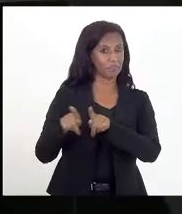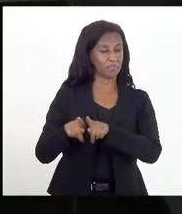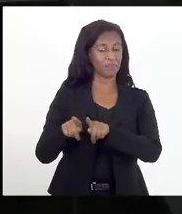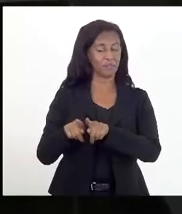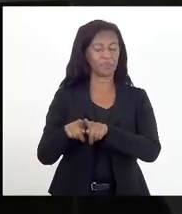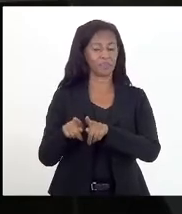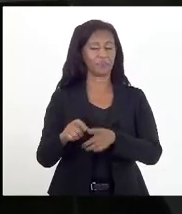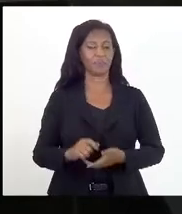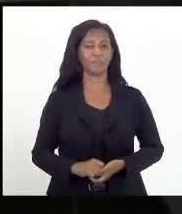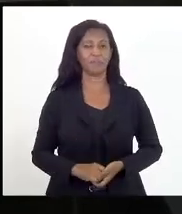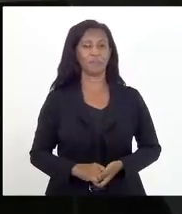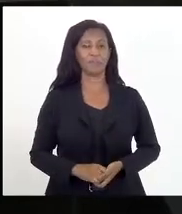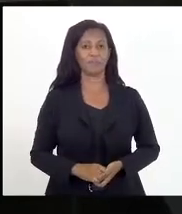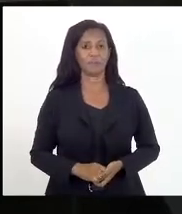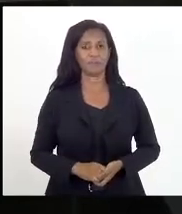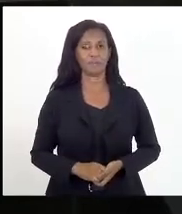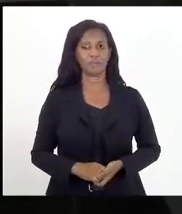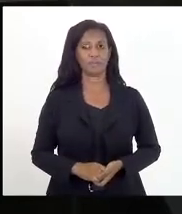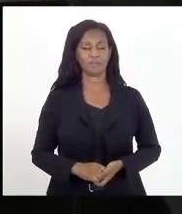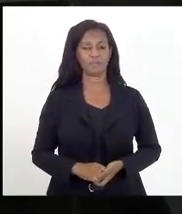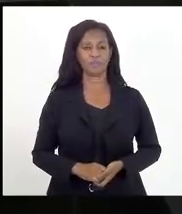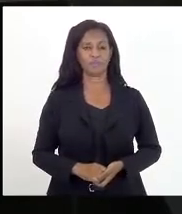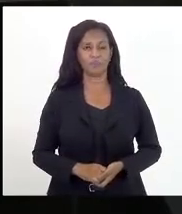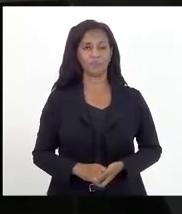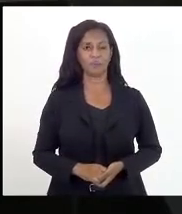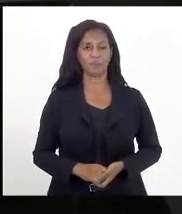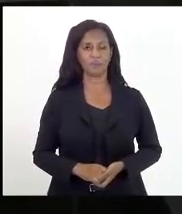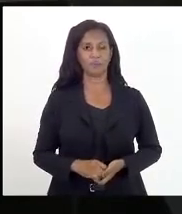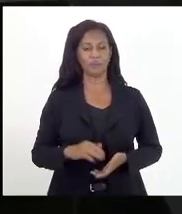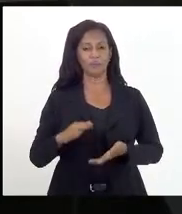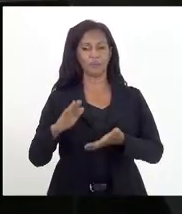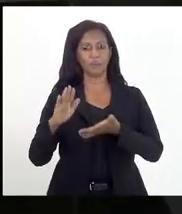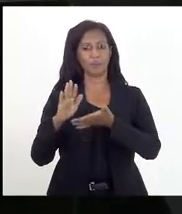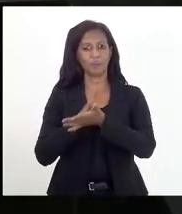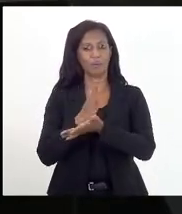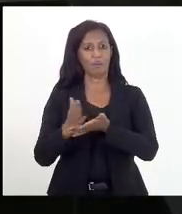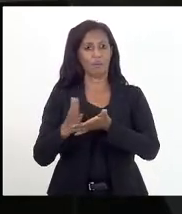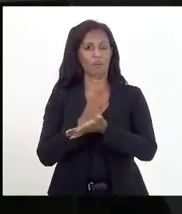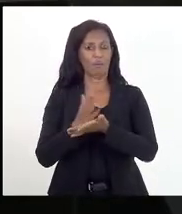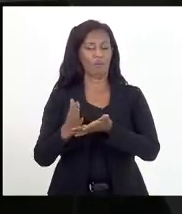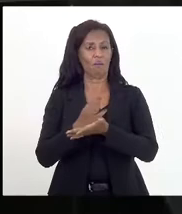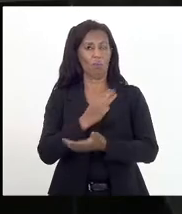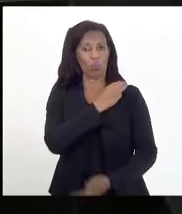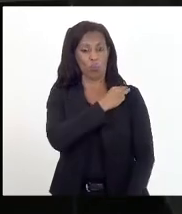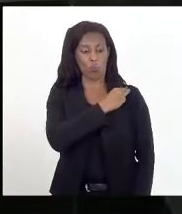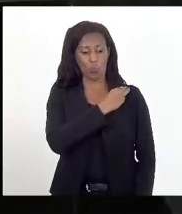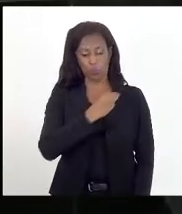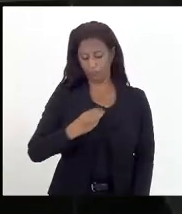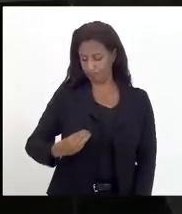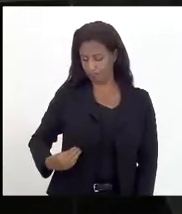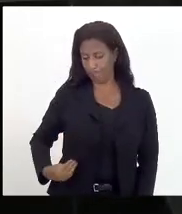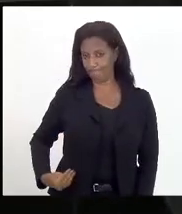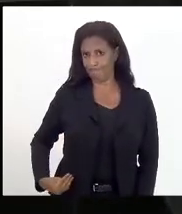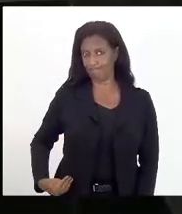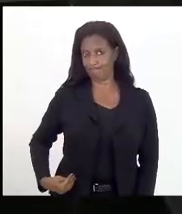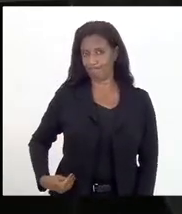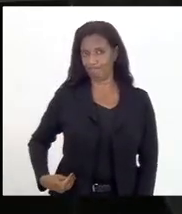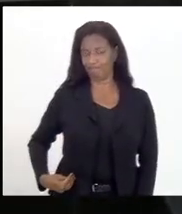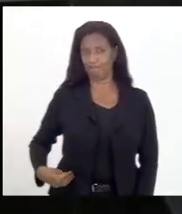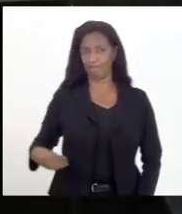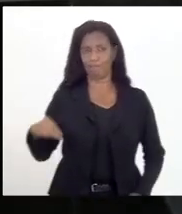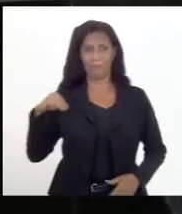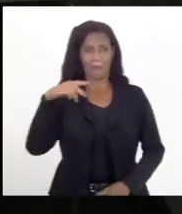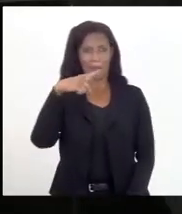incluindo via algum preposto Ministro e o palácio